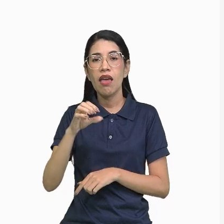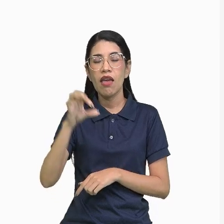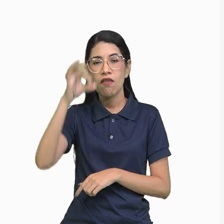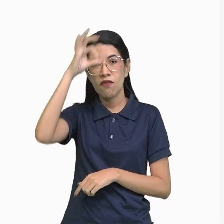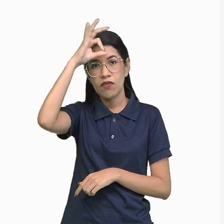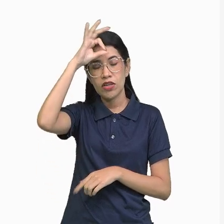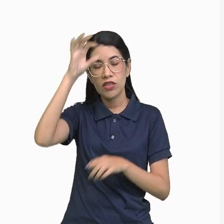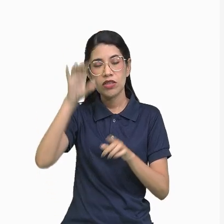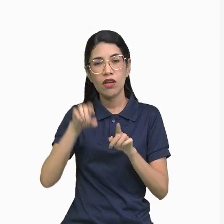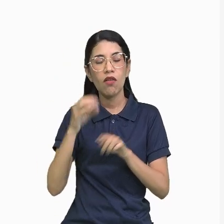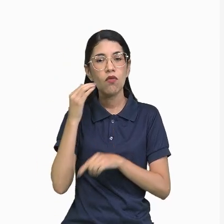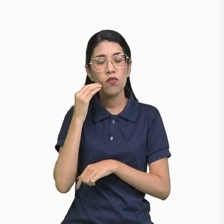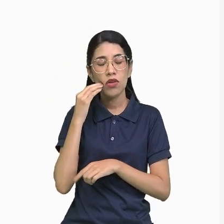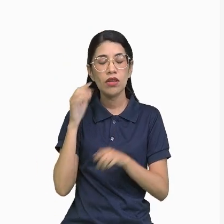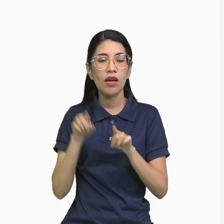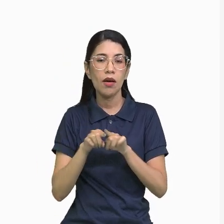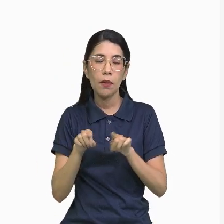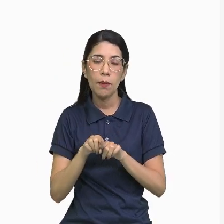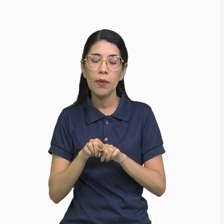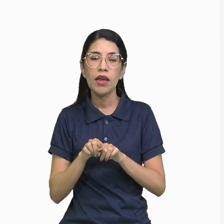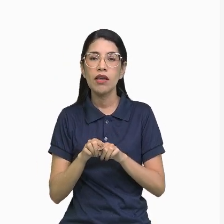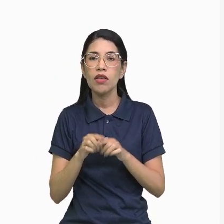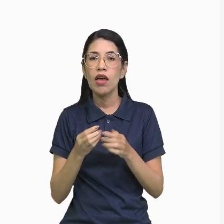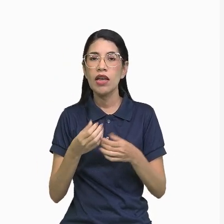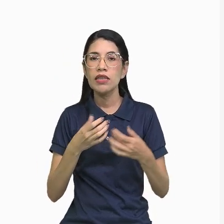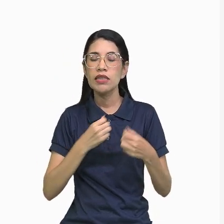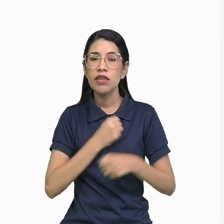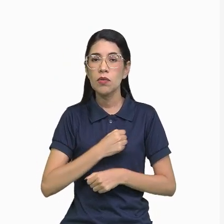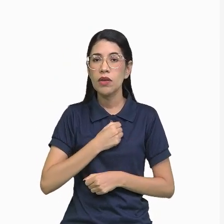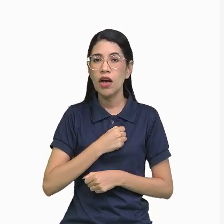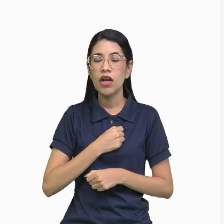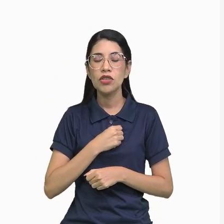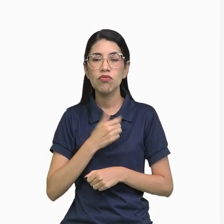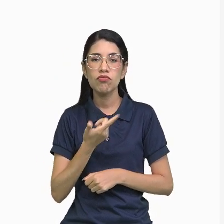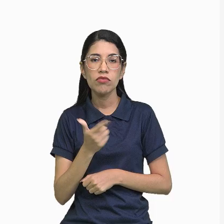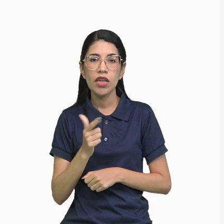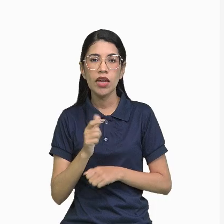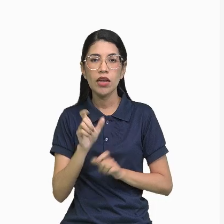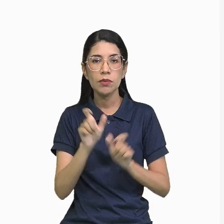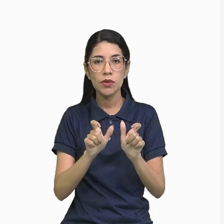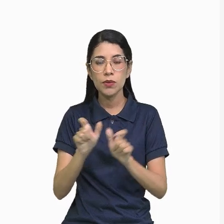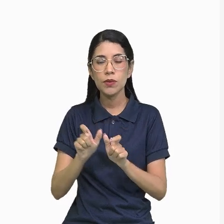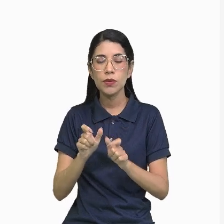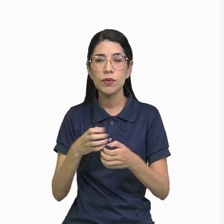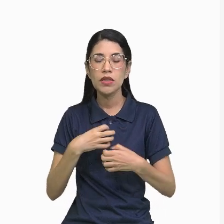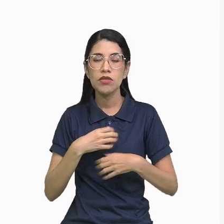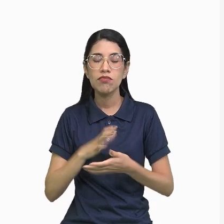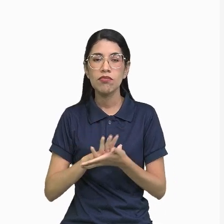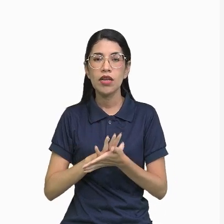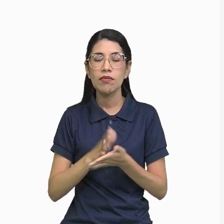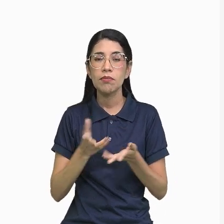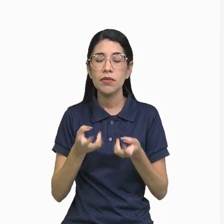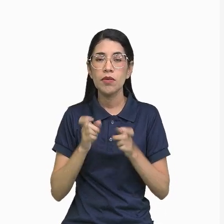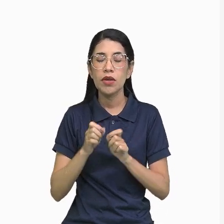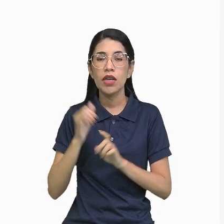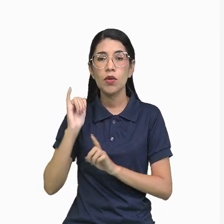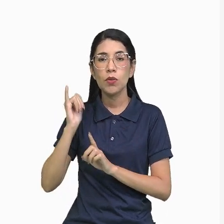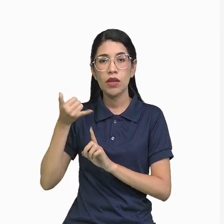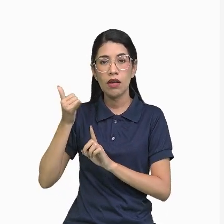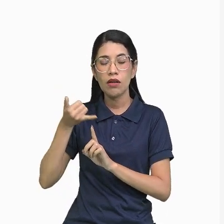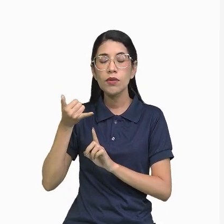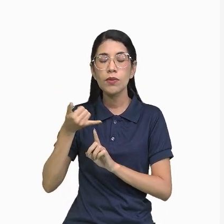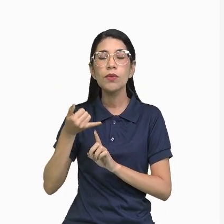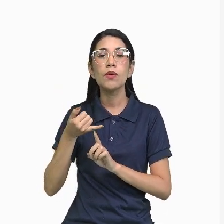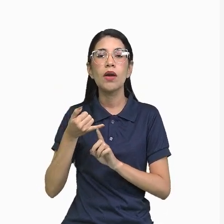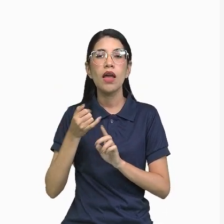inócua. Não faz falta a ninguém. Então, observem a percepção que nós temos do narrador da história em relação